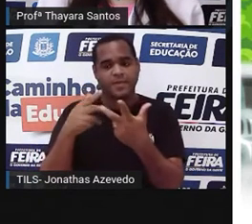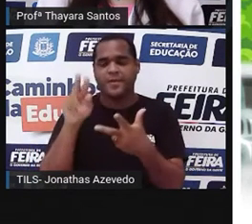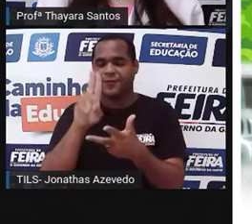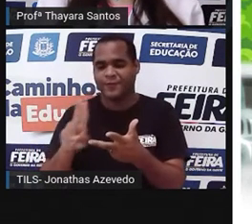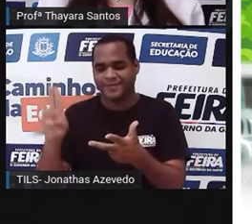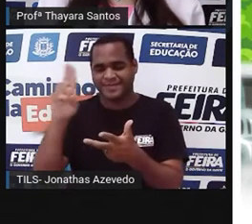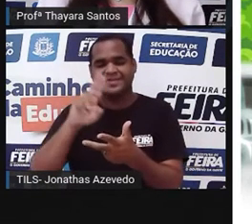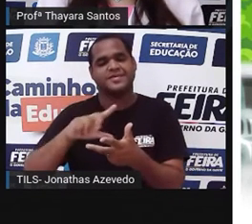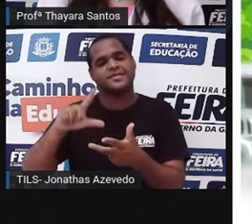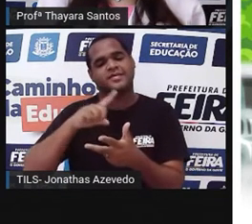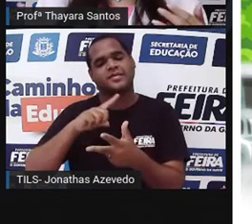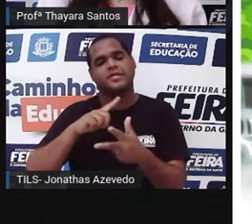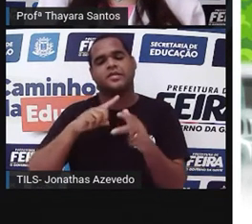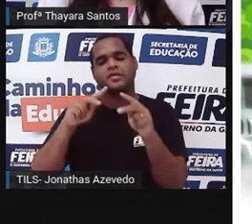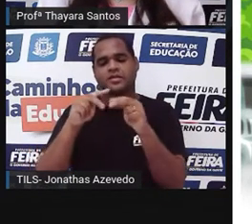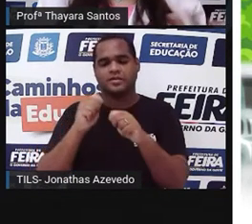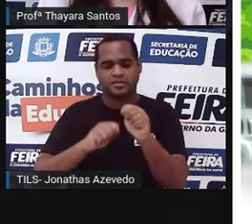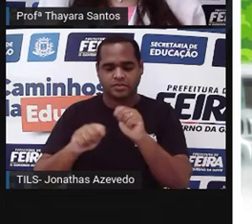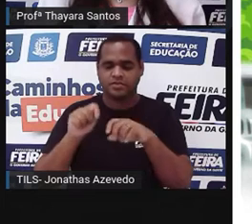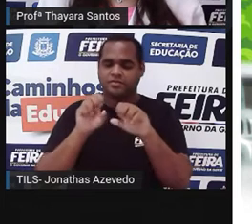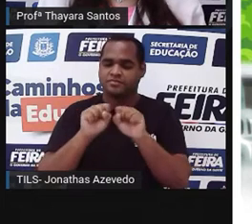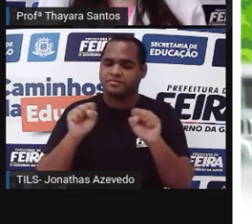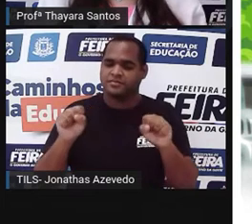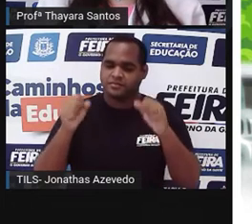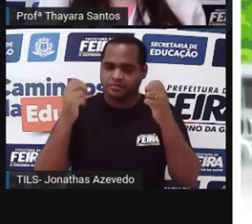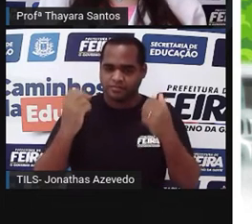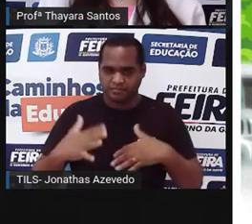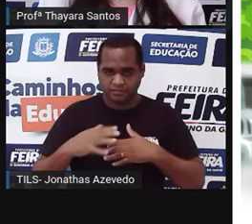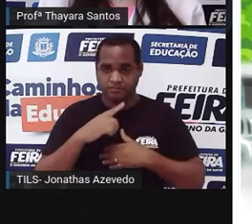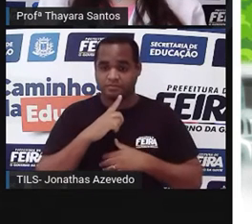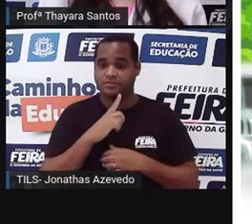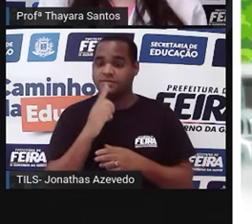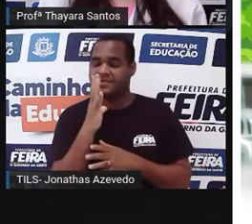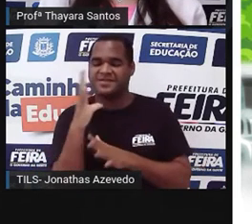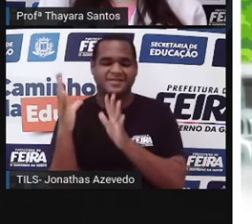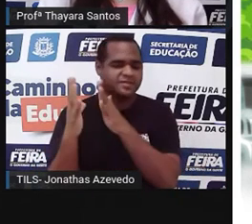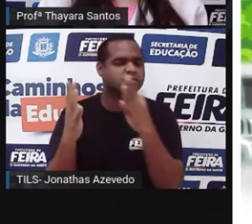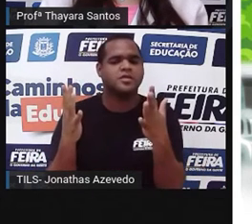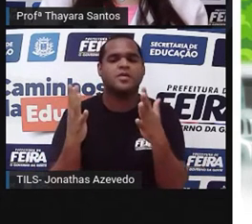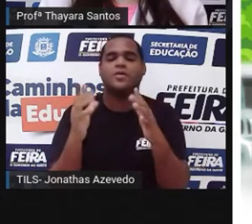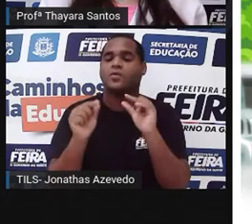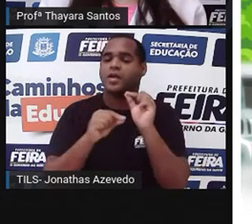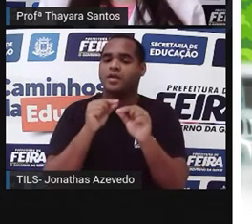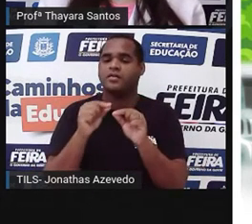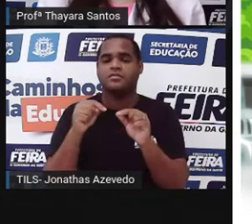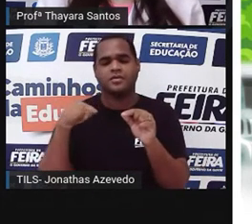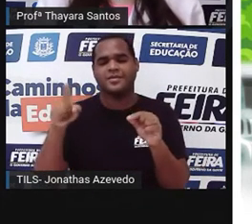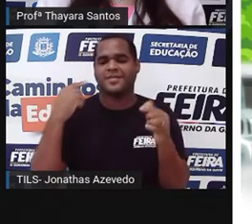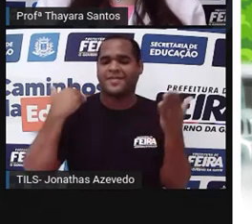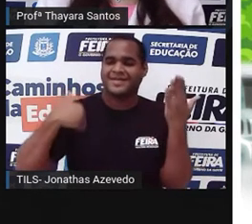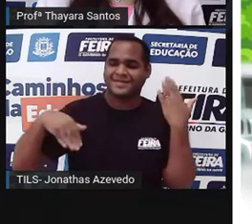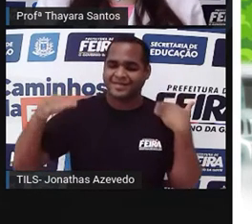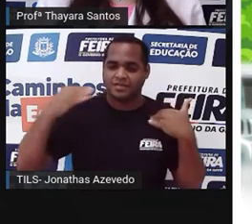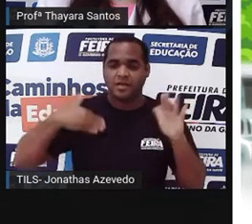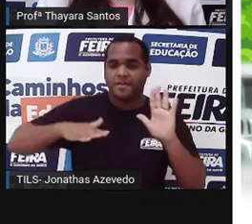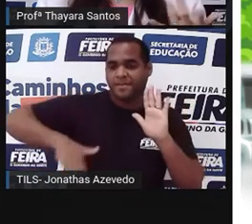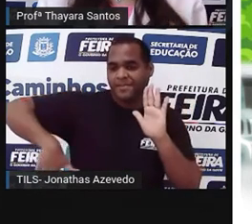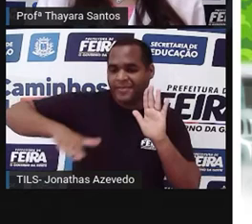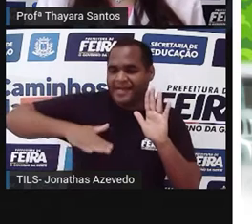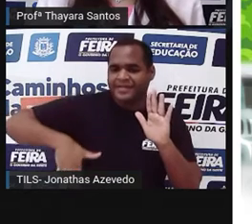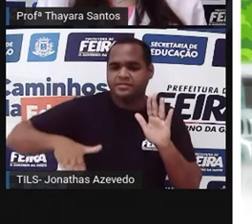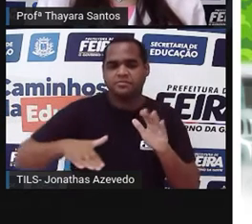também esses ecossistemas, né, a natureza, como uma forma de lazer. Quando a gente vai na praia, a gente